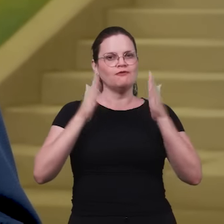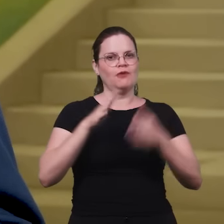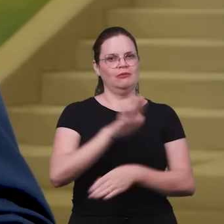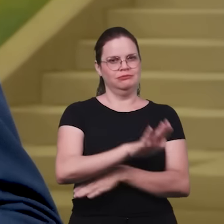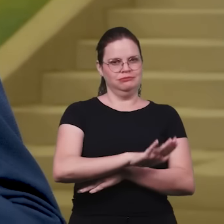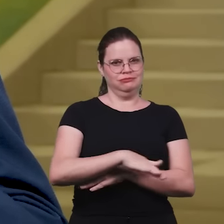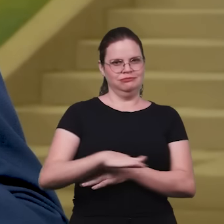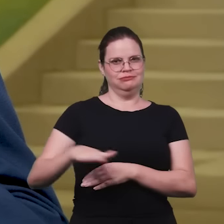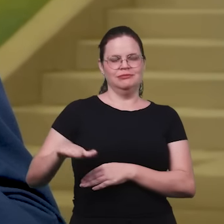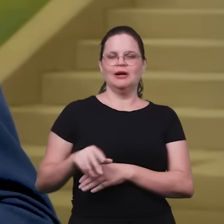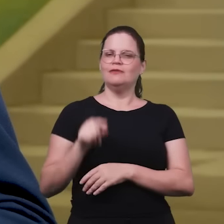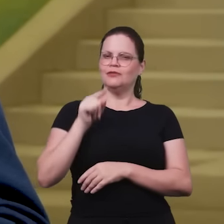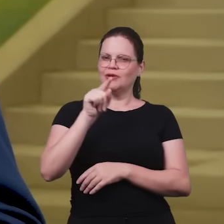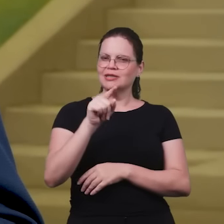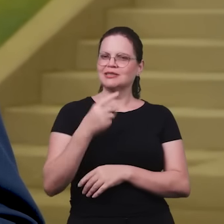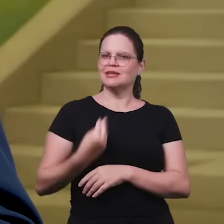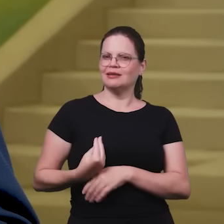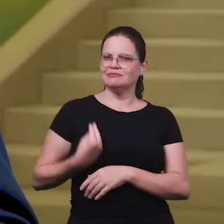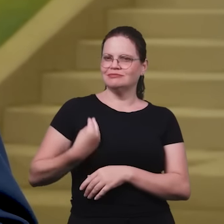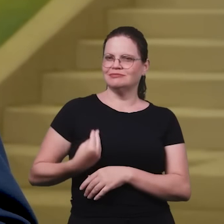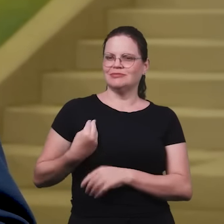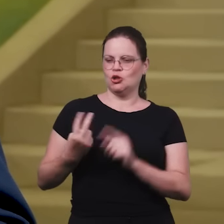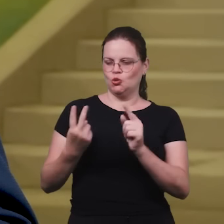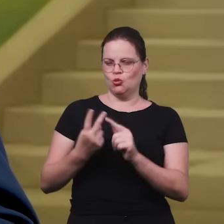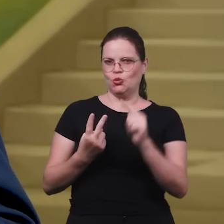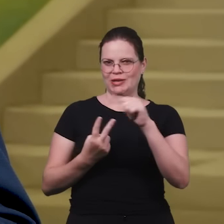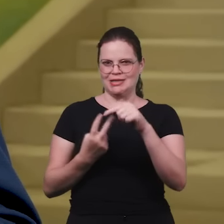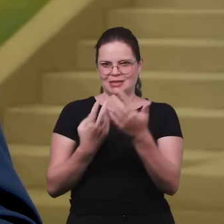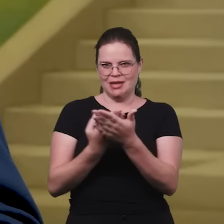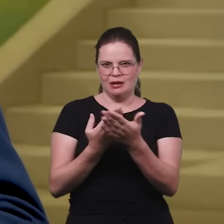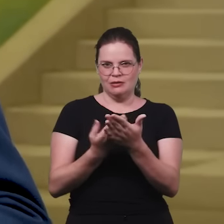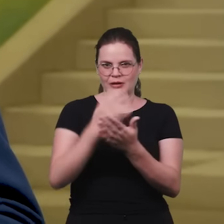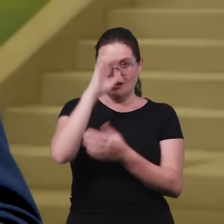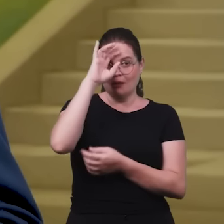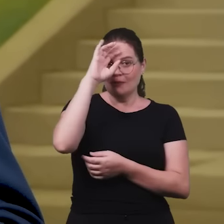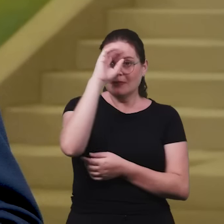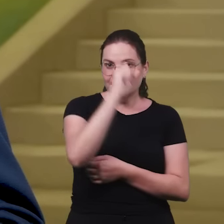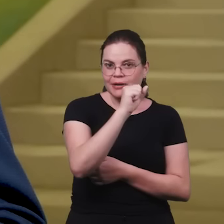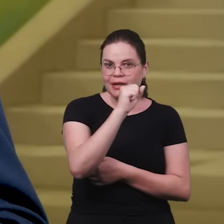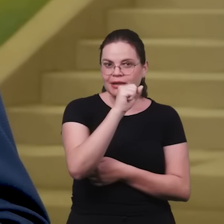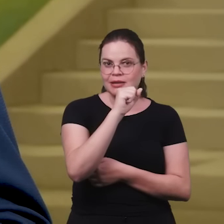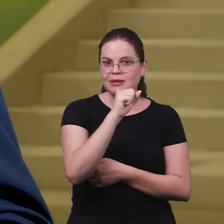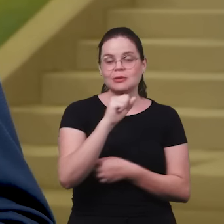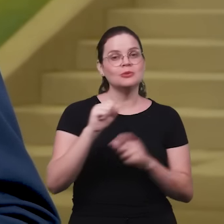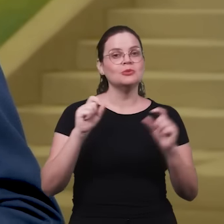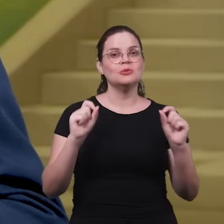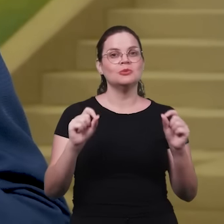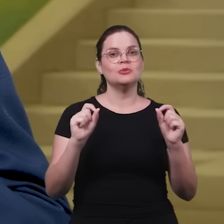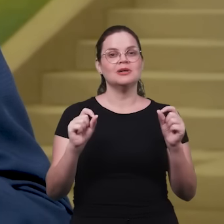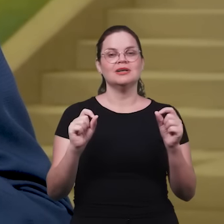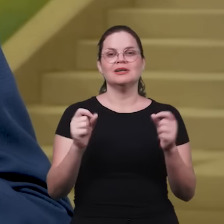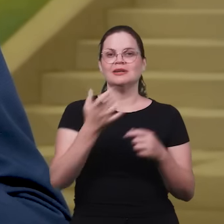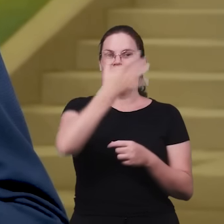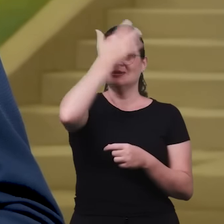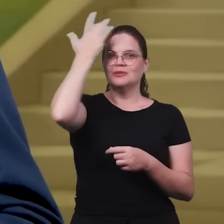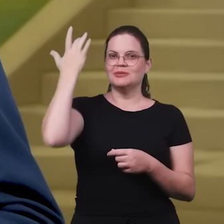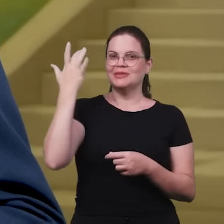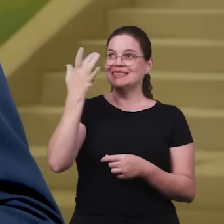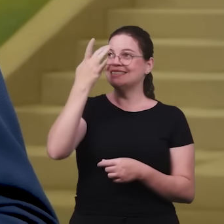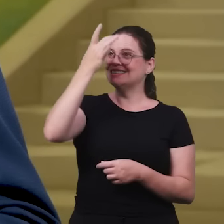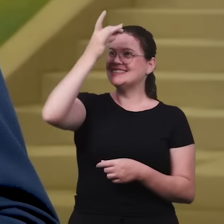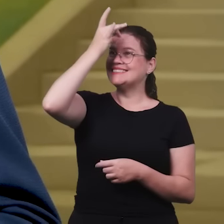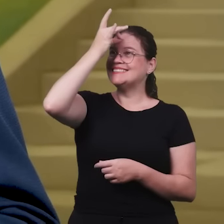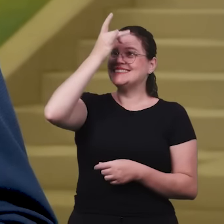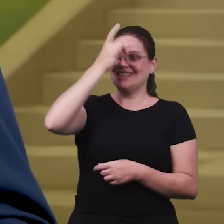intermediários. Você participou das 2 aulas e aprendeu que o